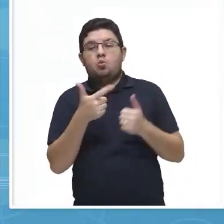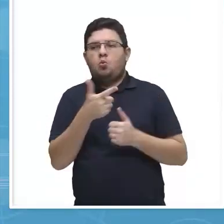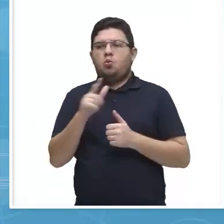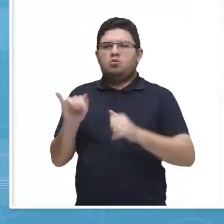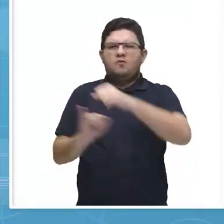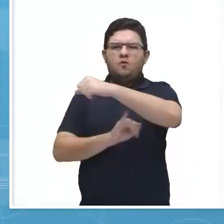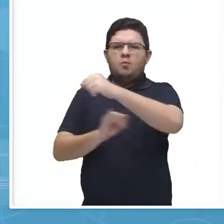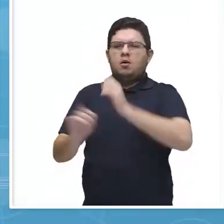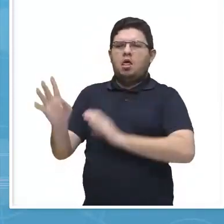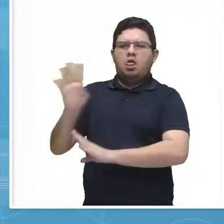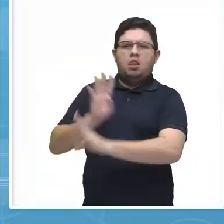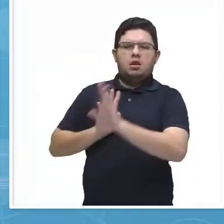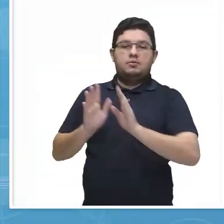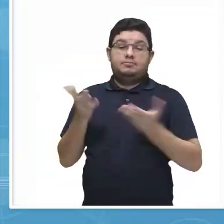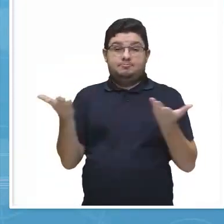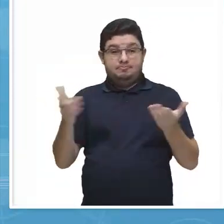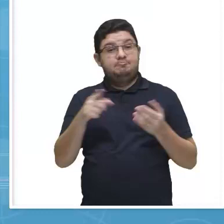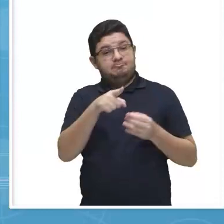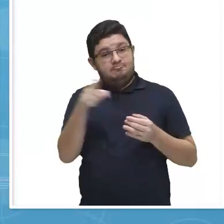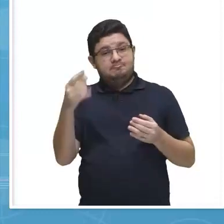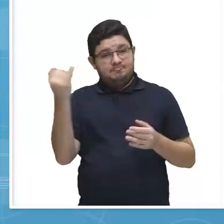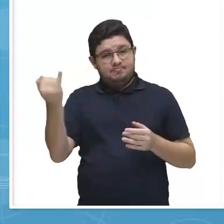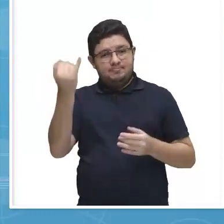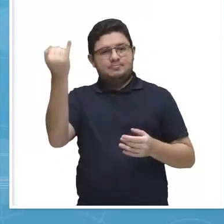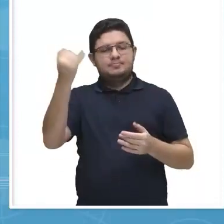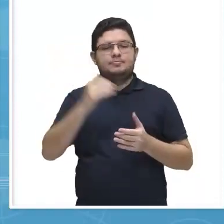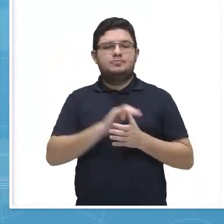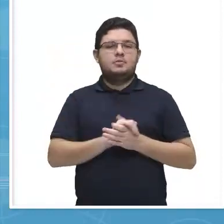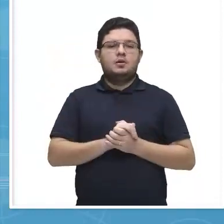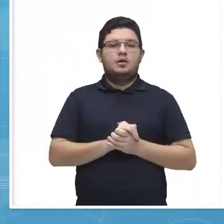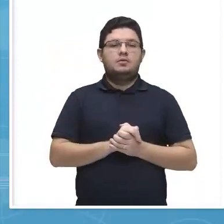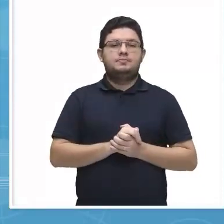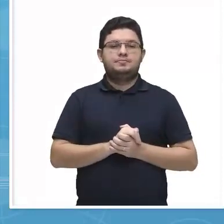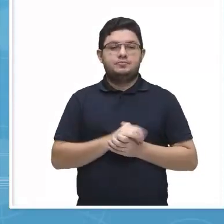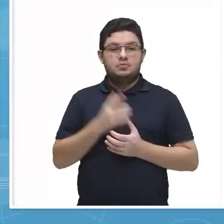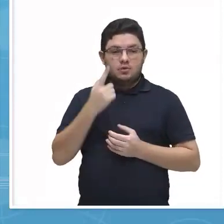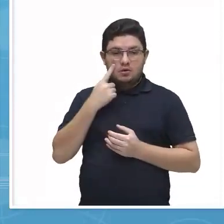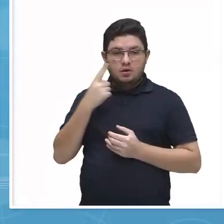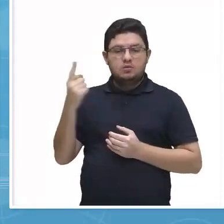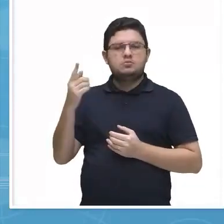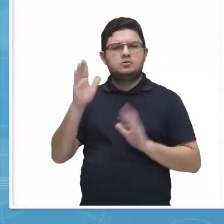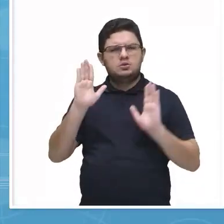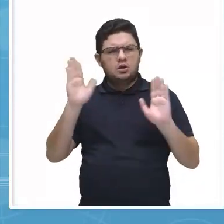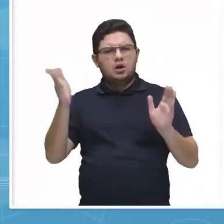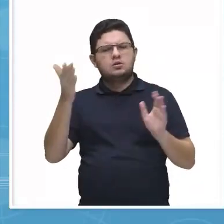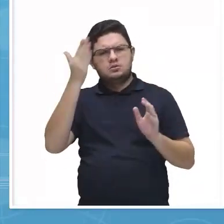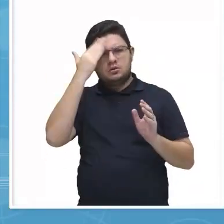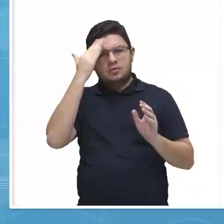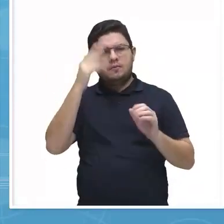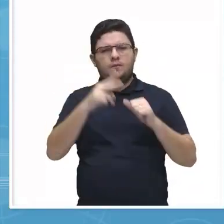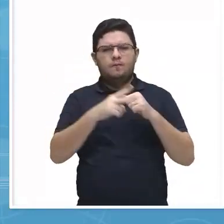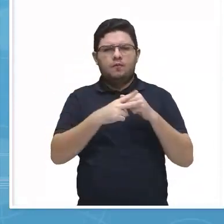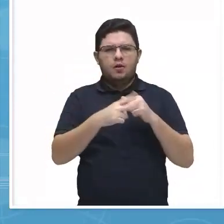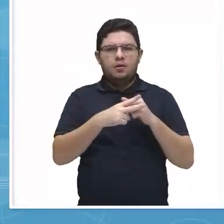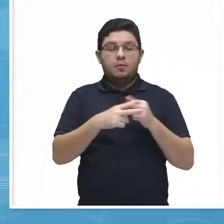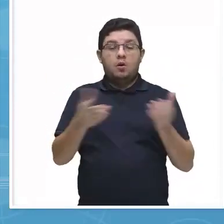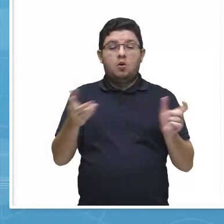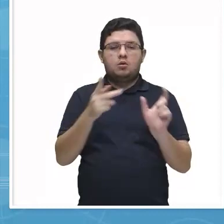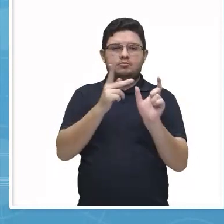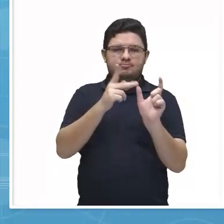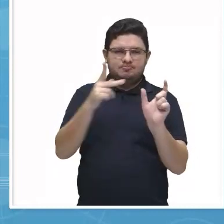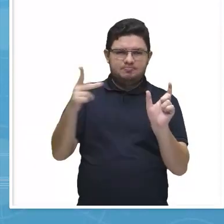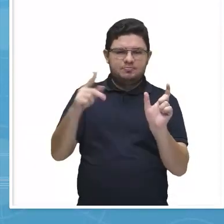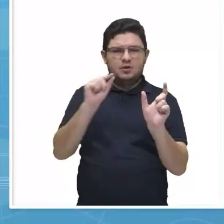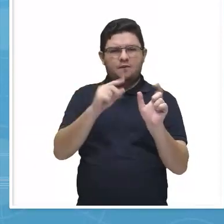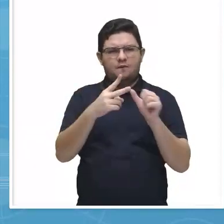fazer. Então, seguindo, já sabemos o que é o verbo, vamos entender o conceito de predicação